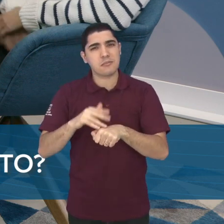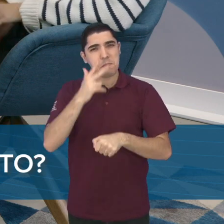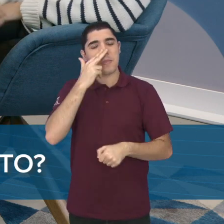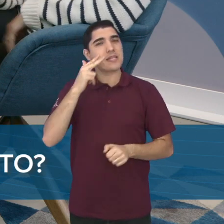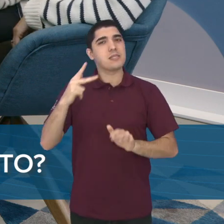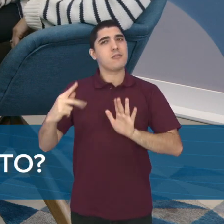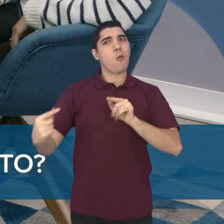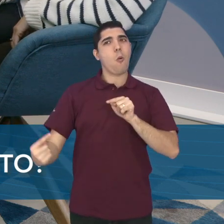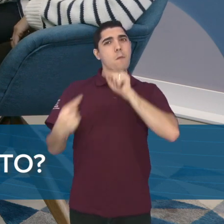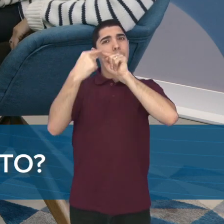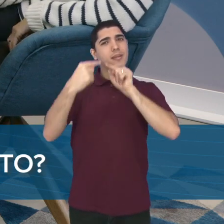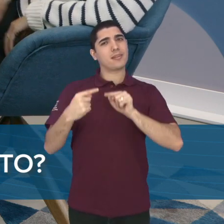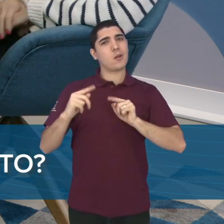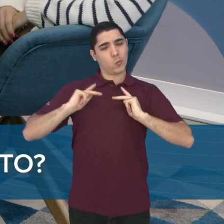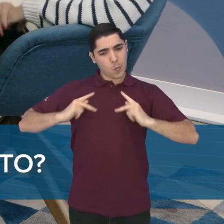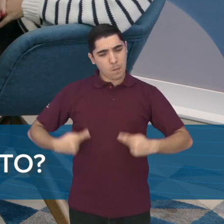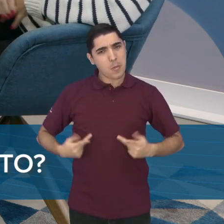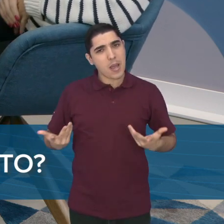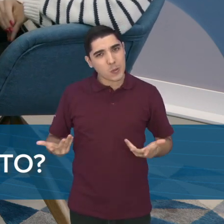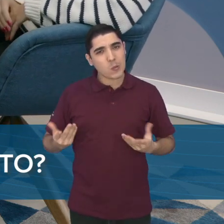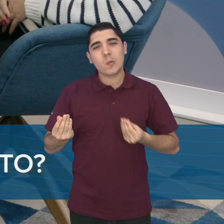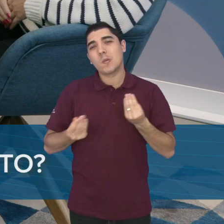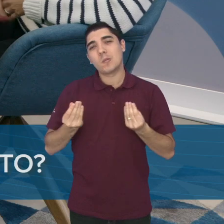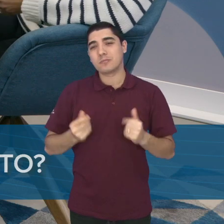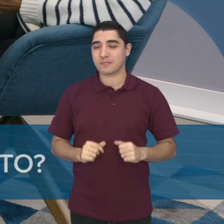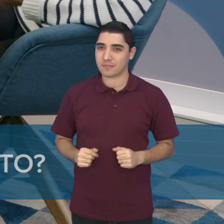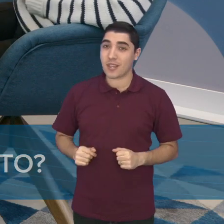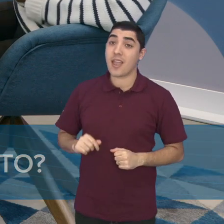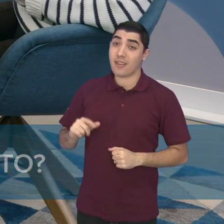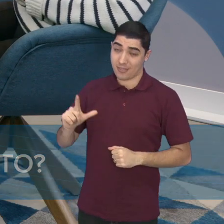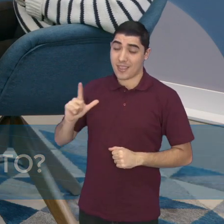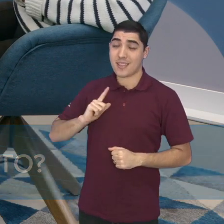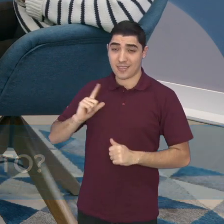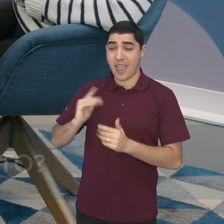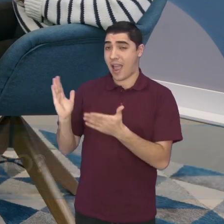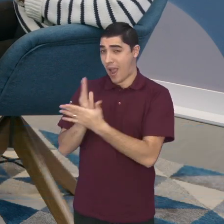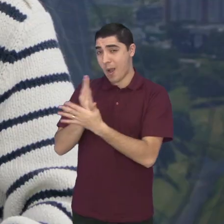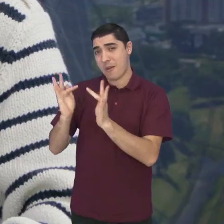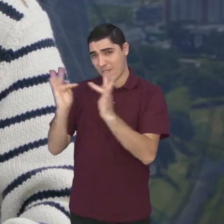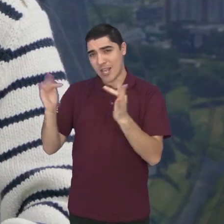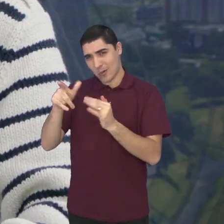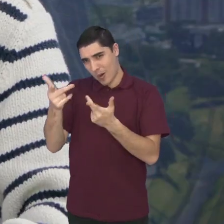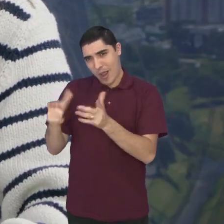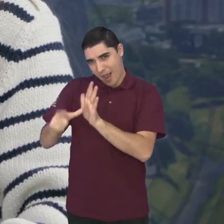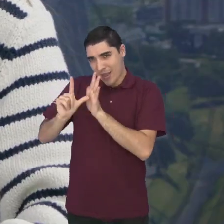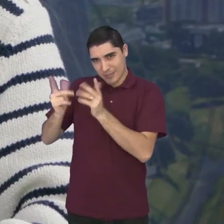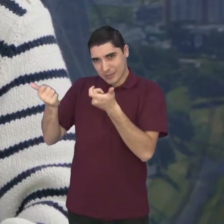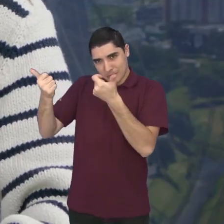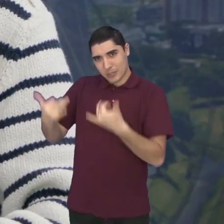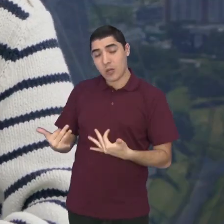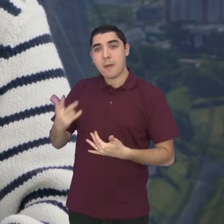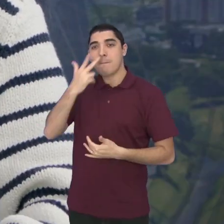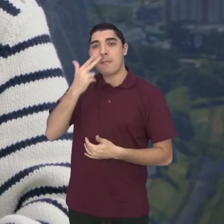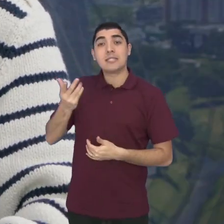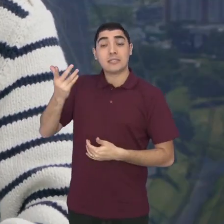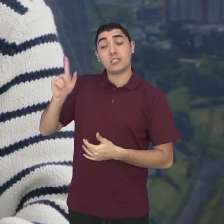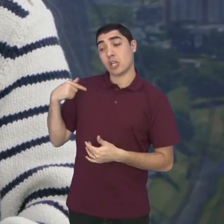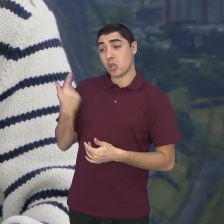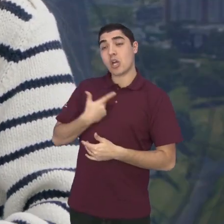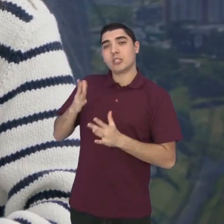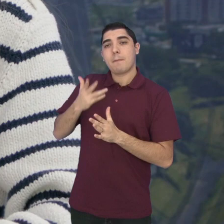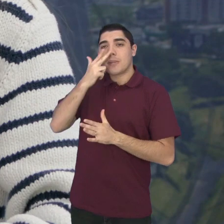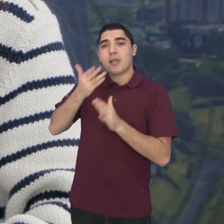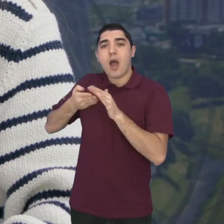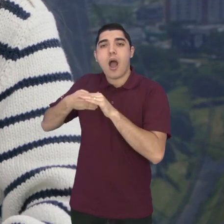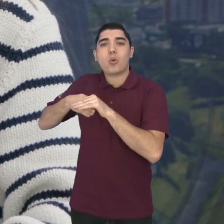DNA? Eu acho que nós somos criados com algumas frases, né? Você até falou no início do programa algumas frases que são desde pequeno que a gente